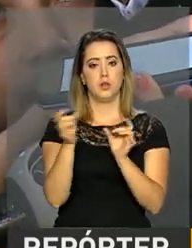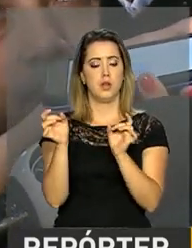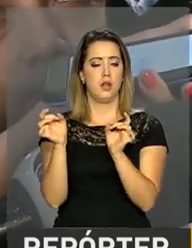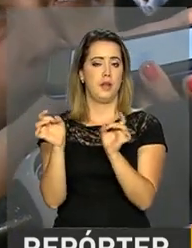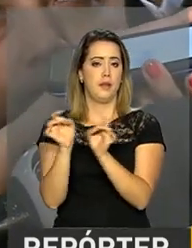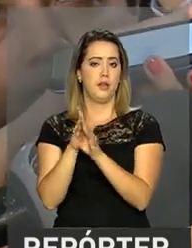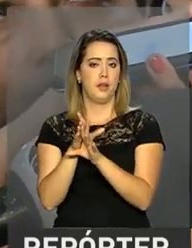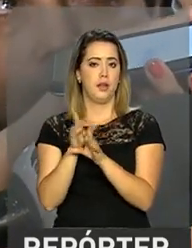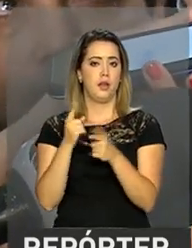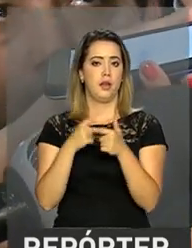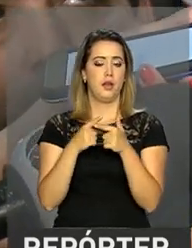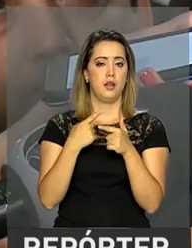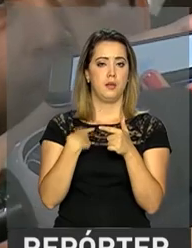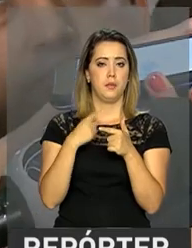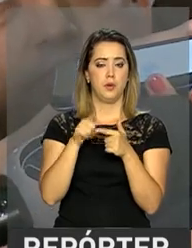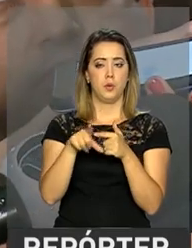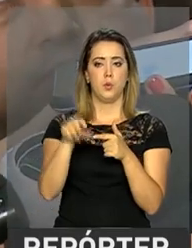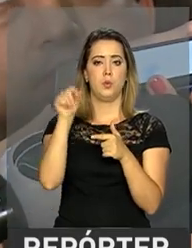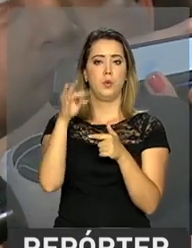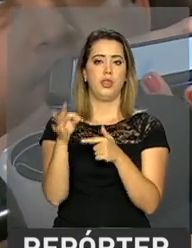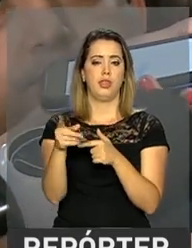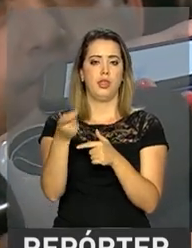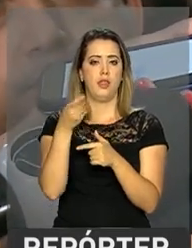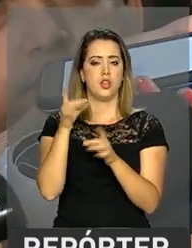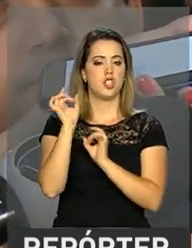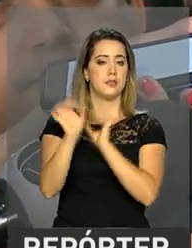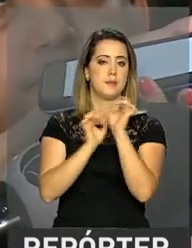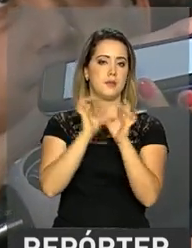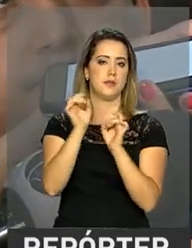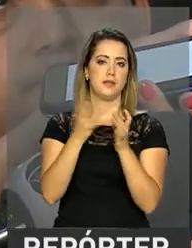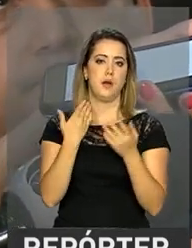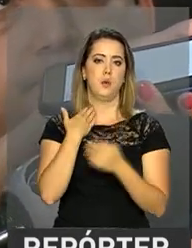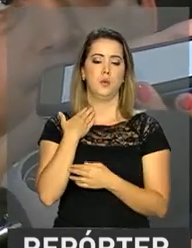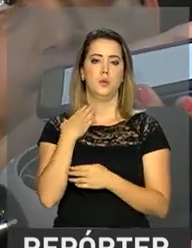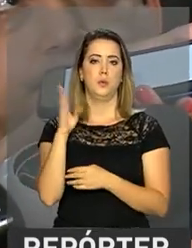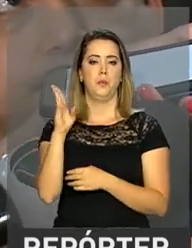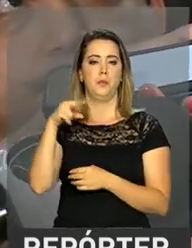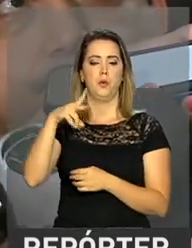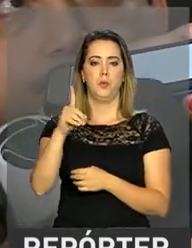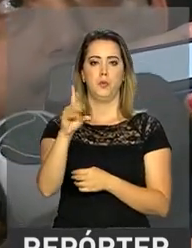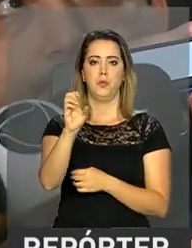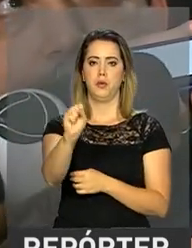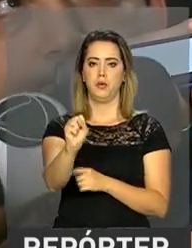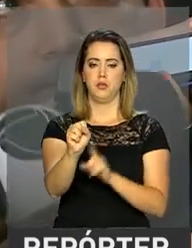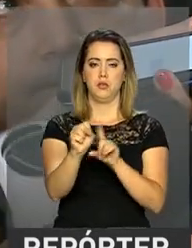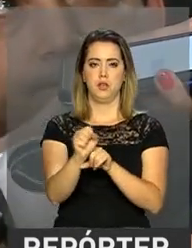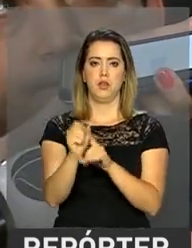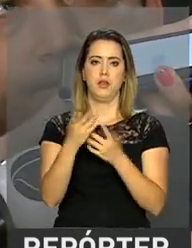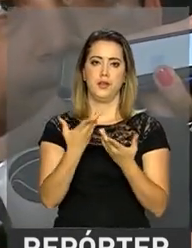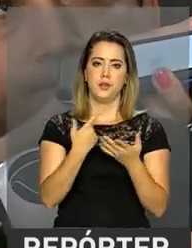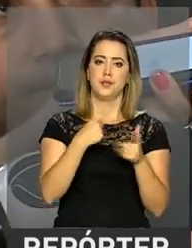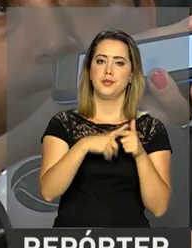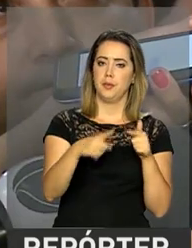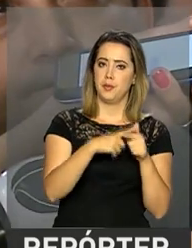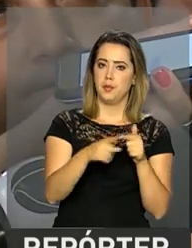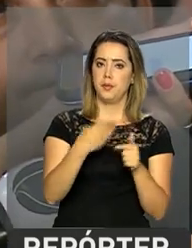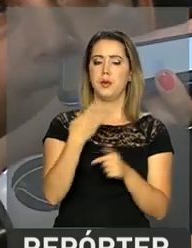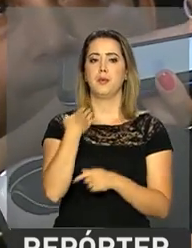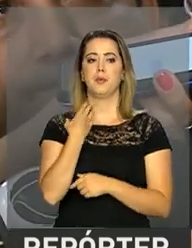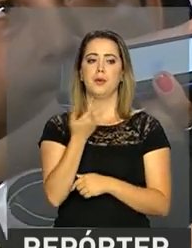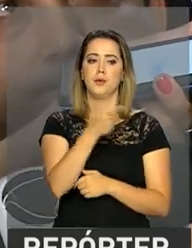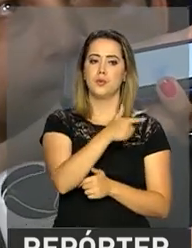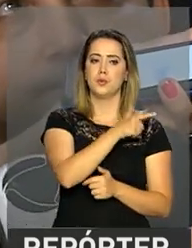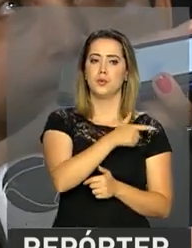prejudica muitas empresas, muitas pequenas e médias empresas e concentra em poucos um subsídio público implícito, que não é aprovado